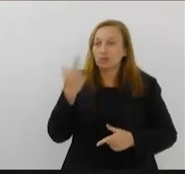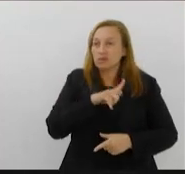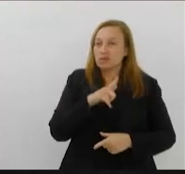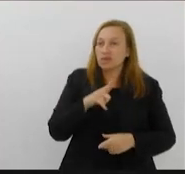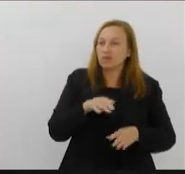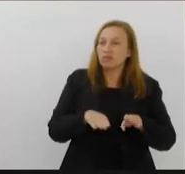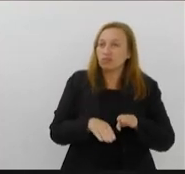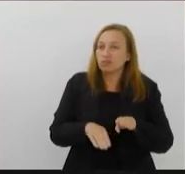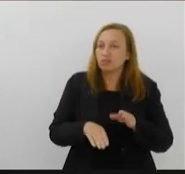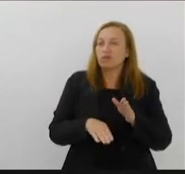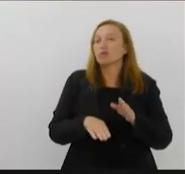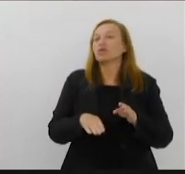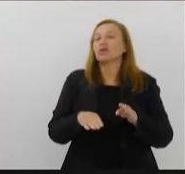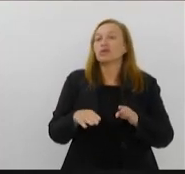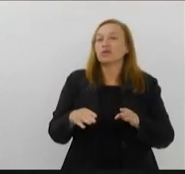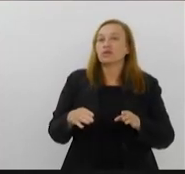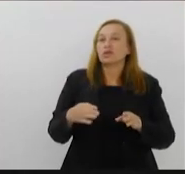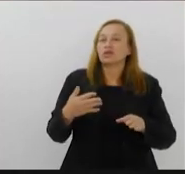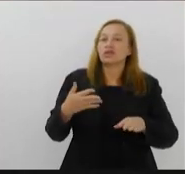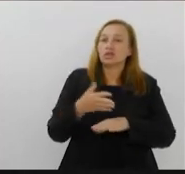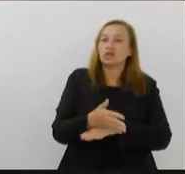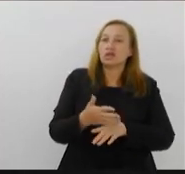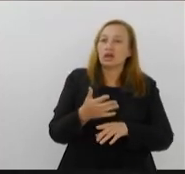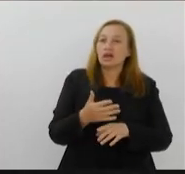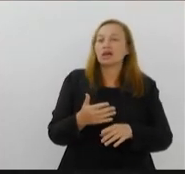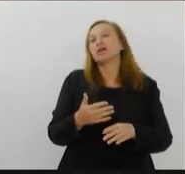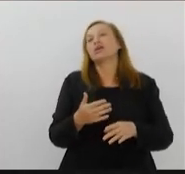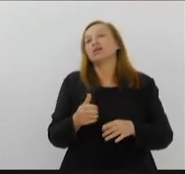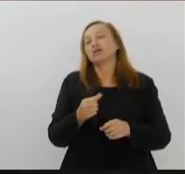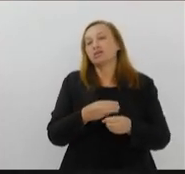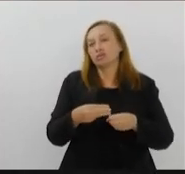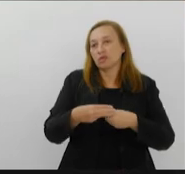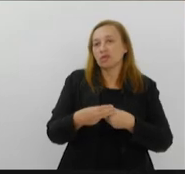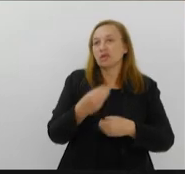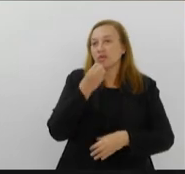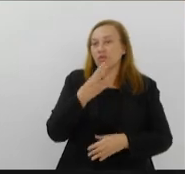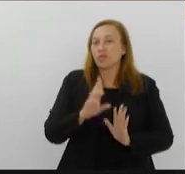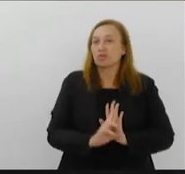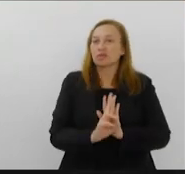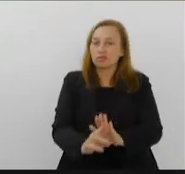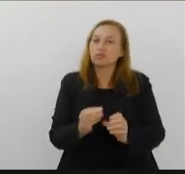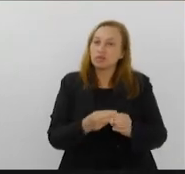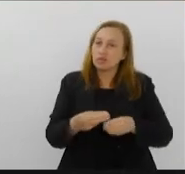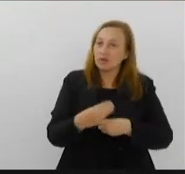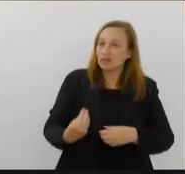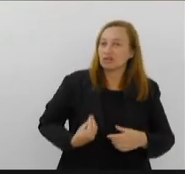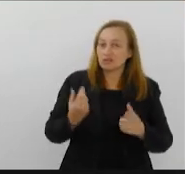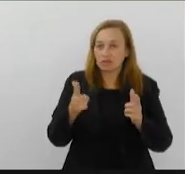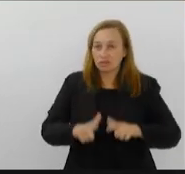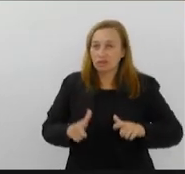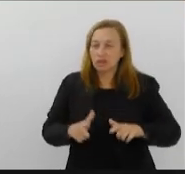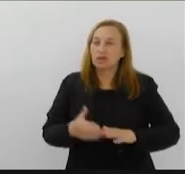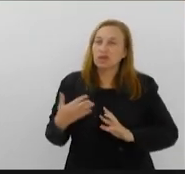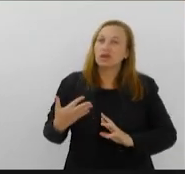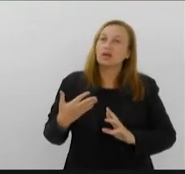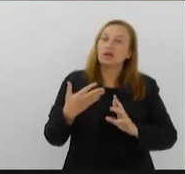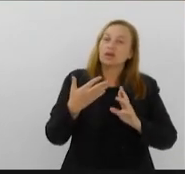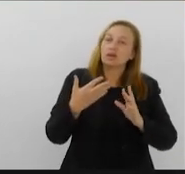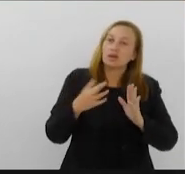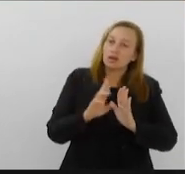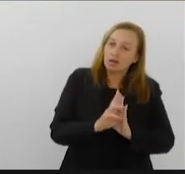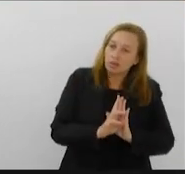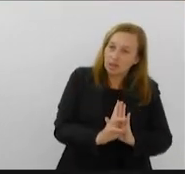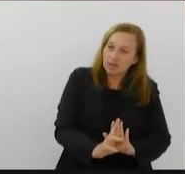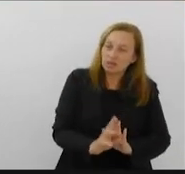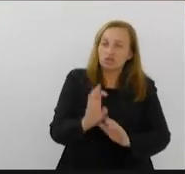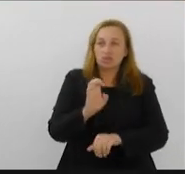nível municipal. Então, é muito bom que as representações municipais estejam aqui. Então, tanto as representações estaduais, municipais,